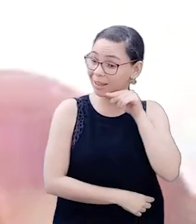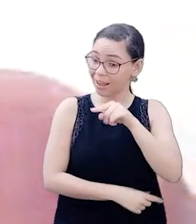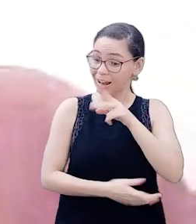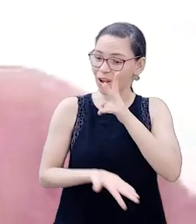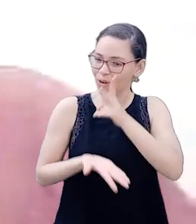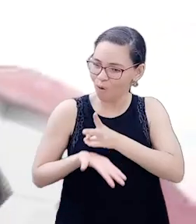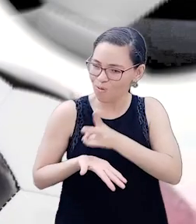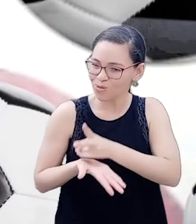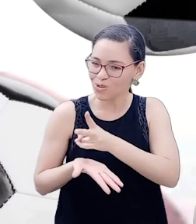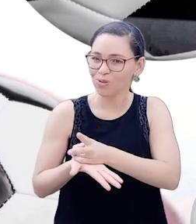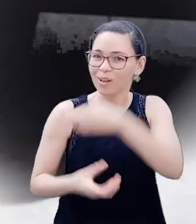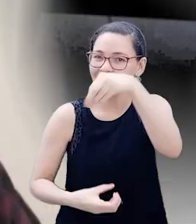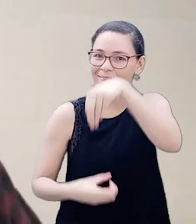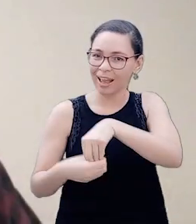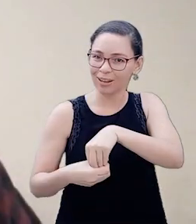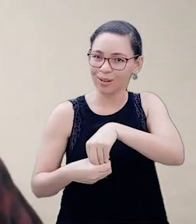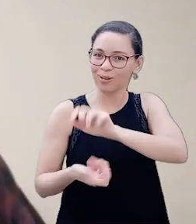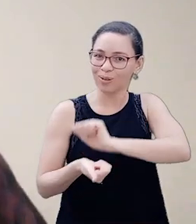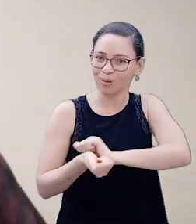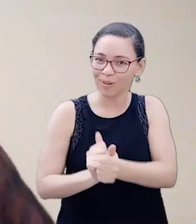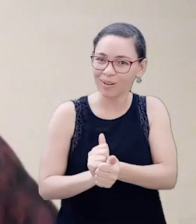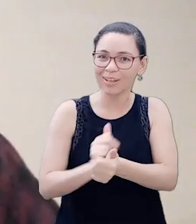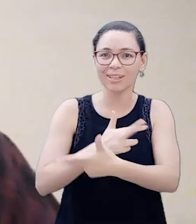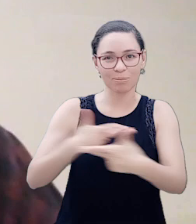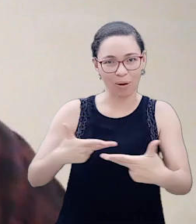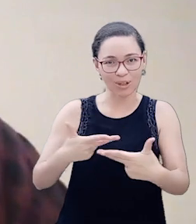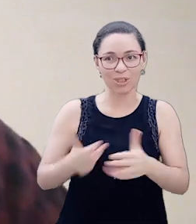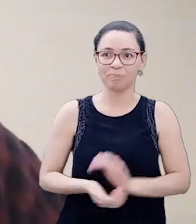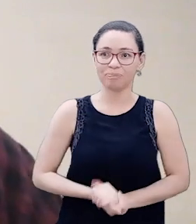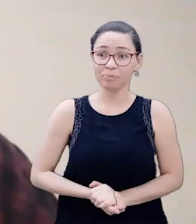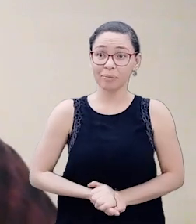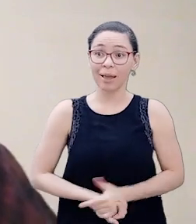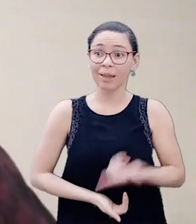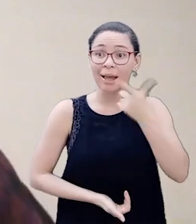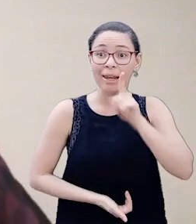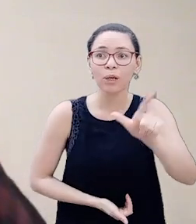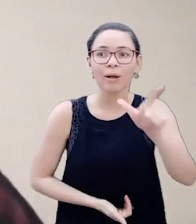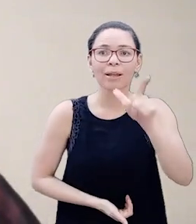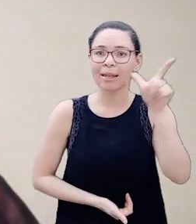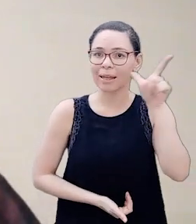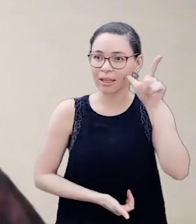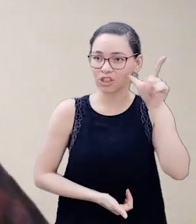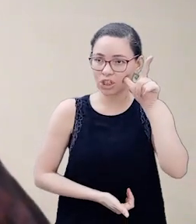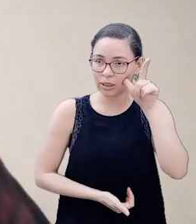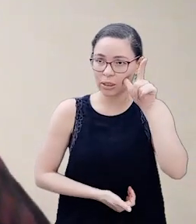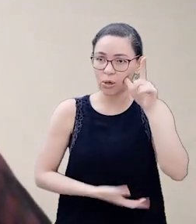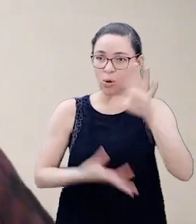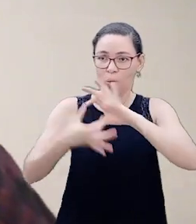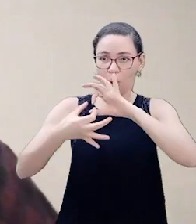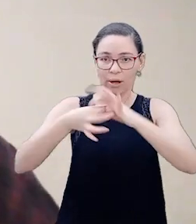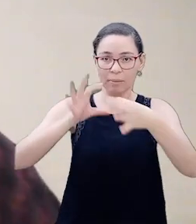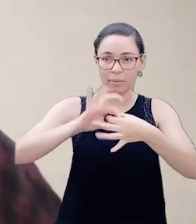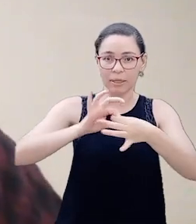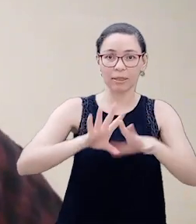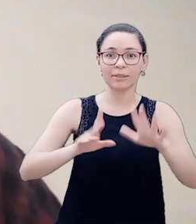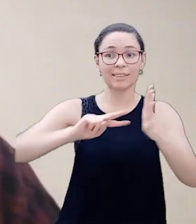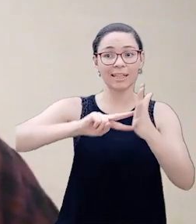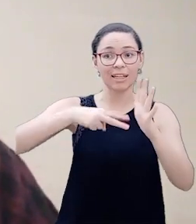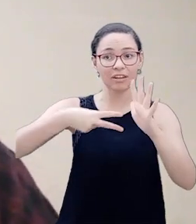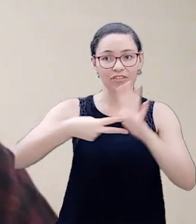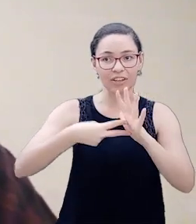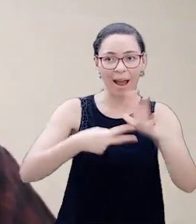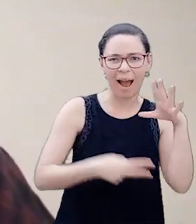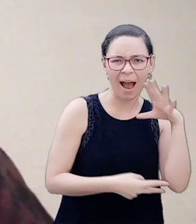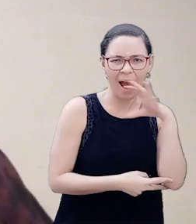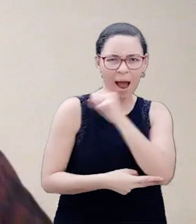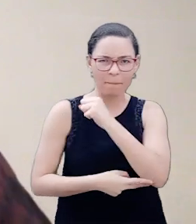na vida esportiva. O lema olímpico é Siltius Altius Fortius Communiter, mais